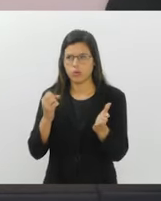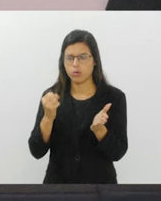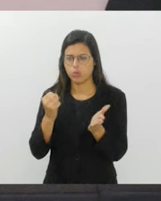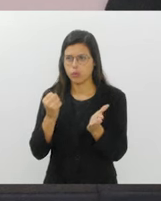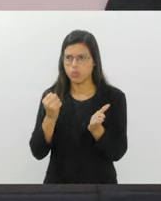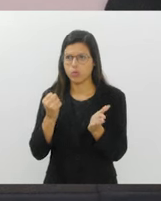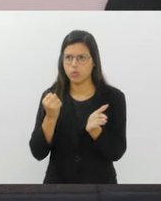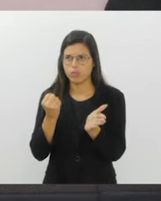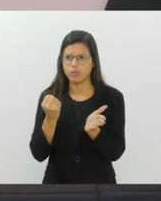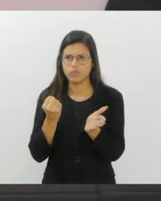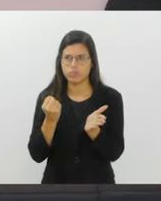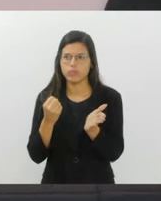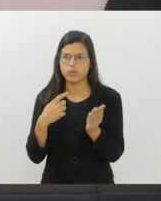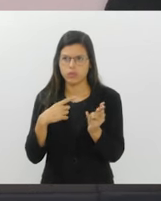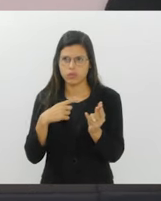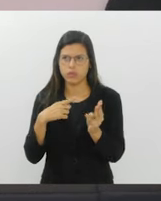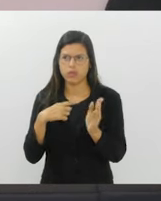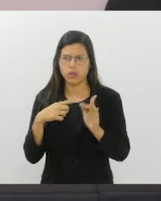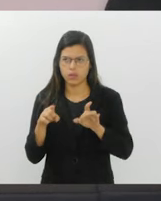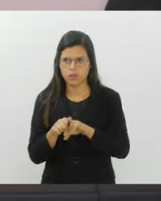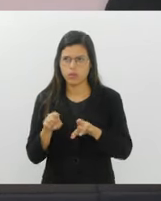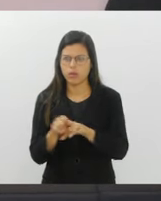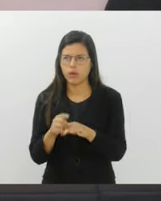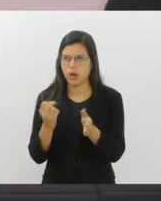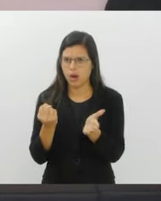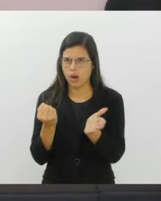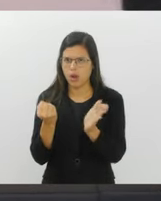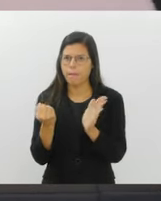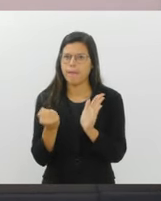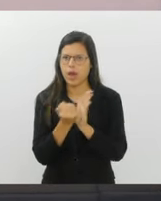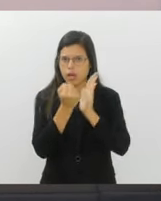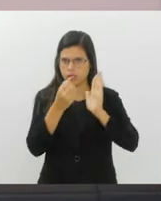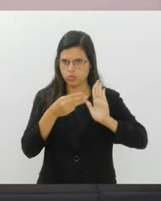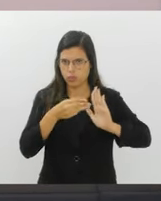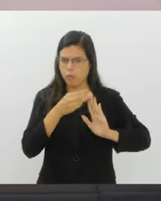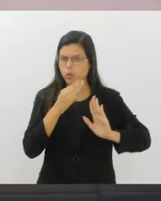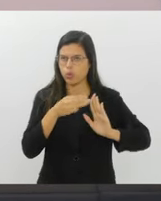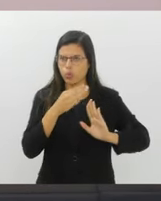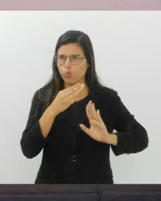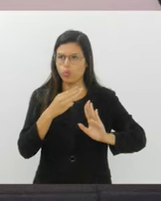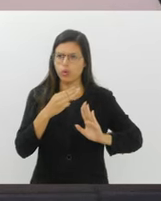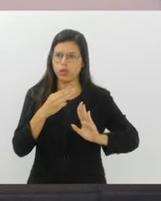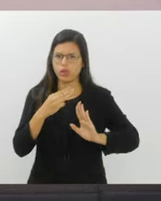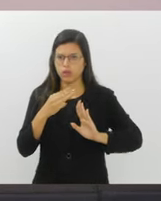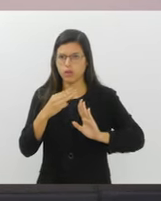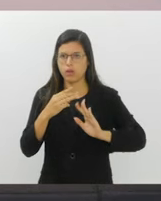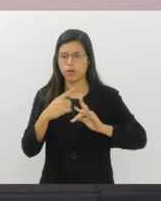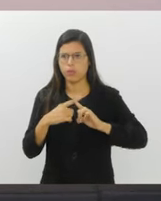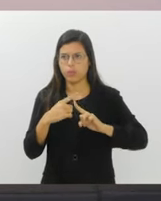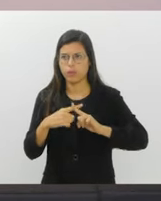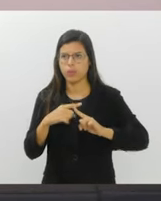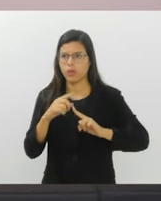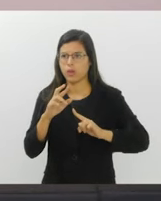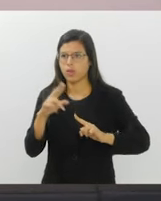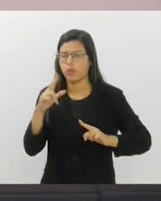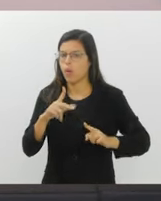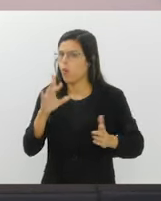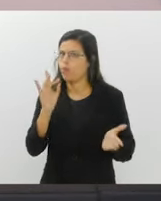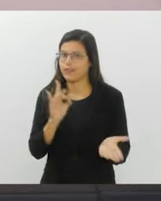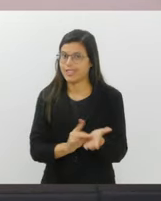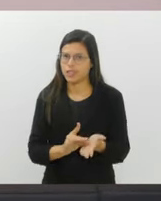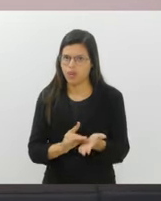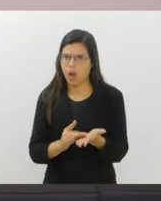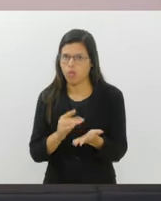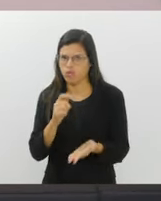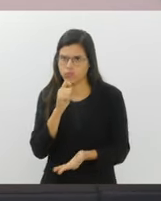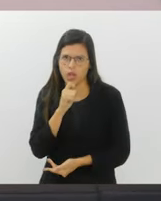de minuta, como se deve, porque ainda é um plano não oficializado,